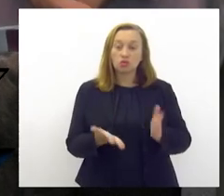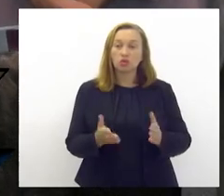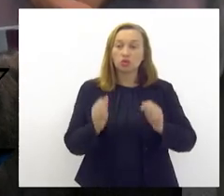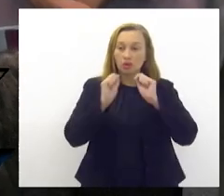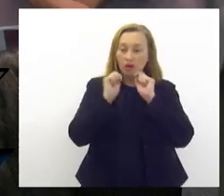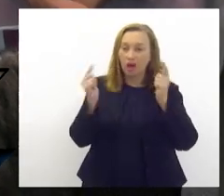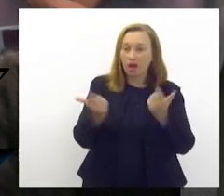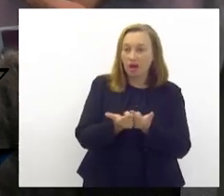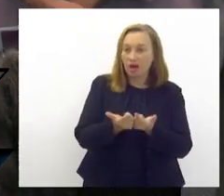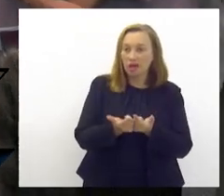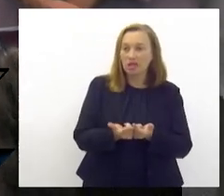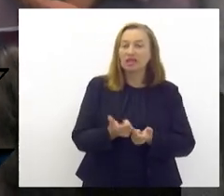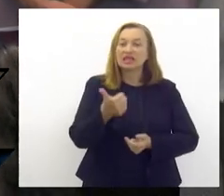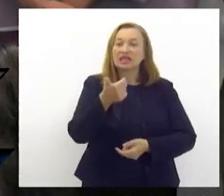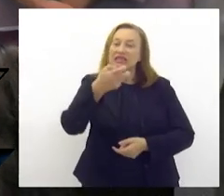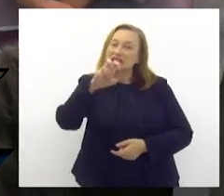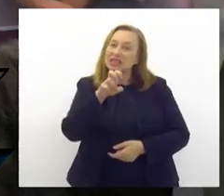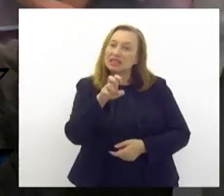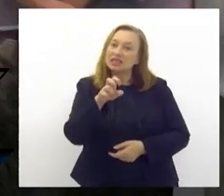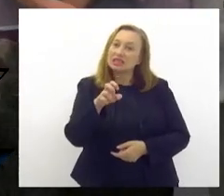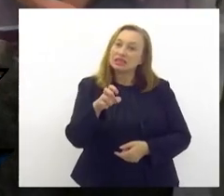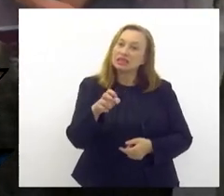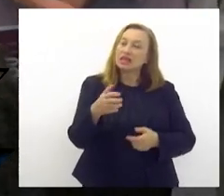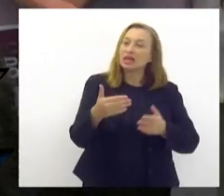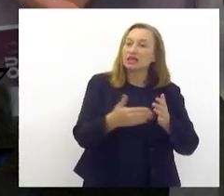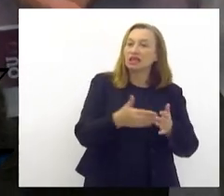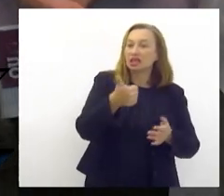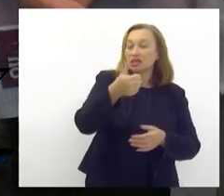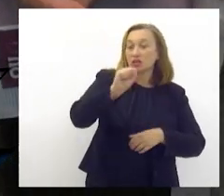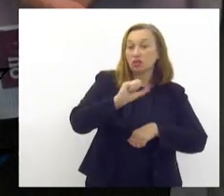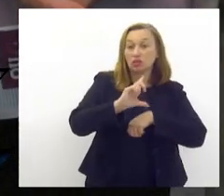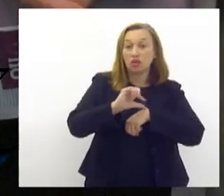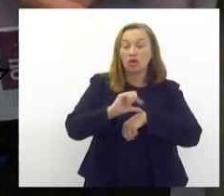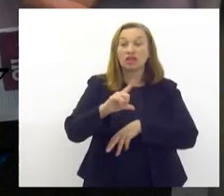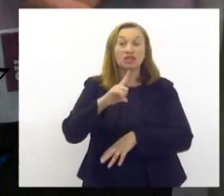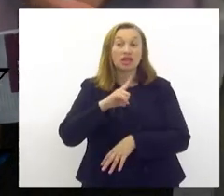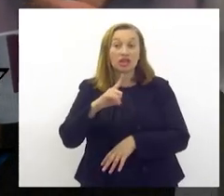Assembleia Legislativa, ali 15 para as 18 horas, a gente terá